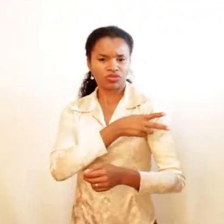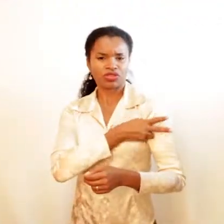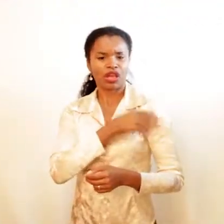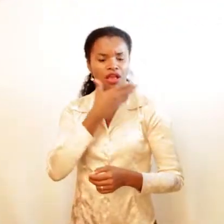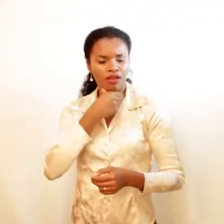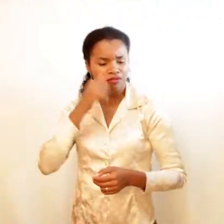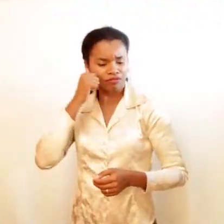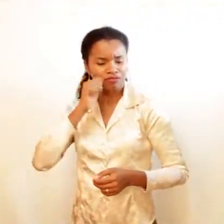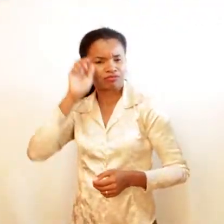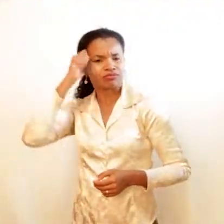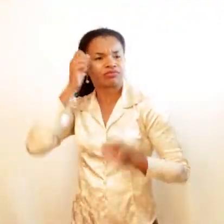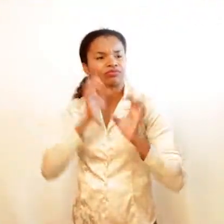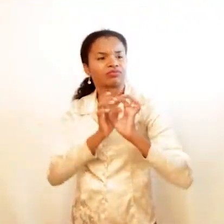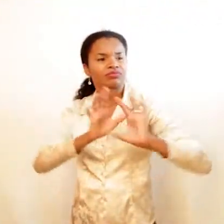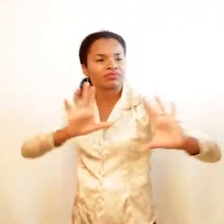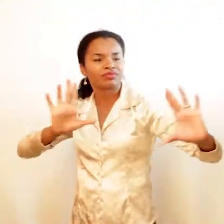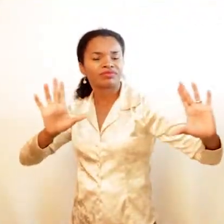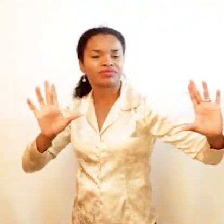chefa de negros